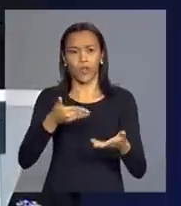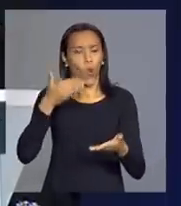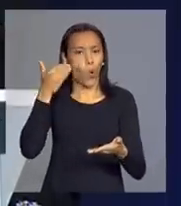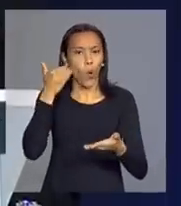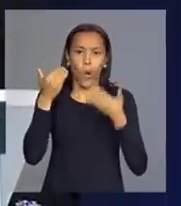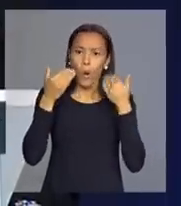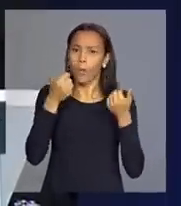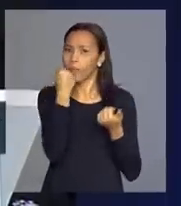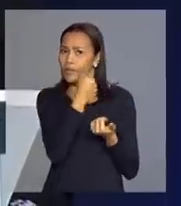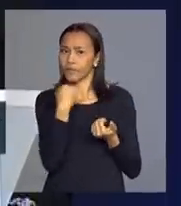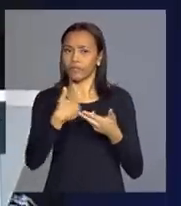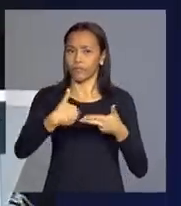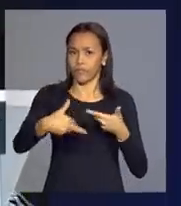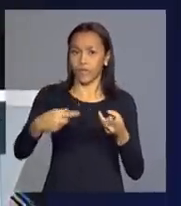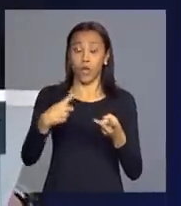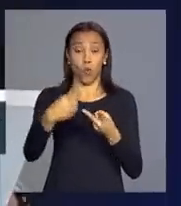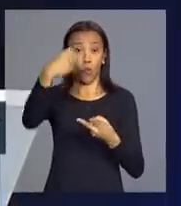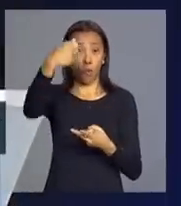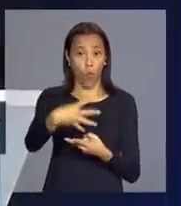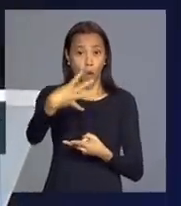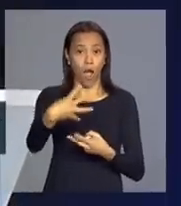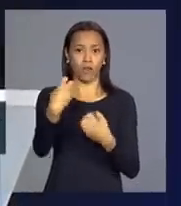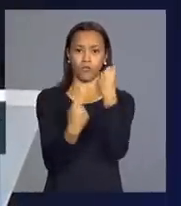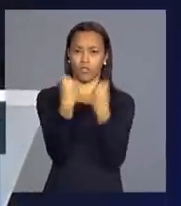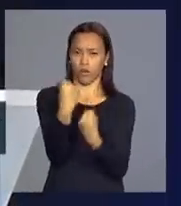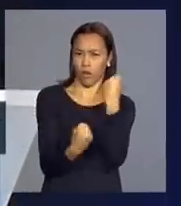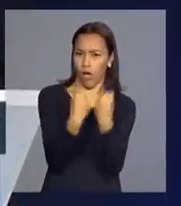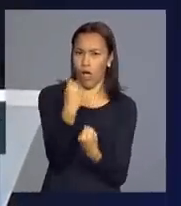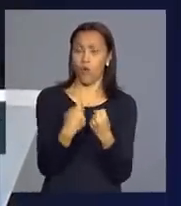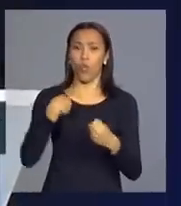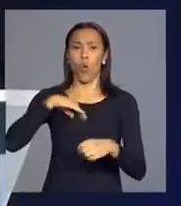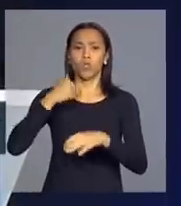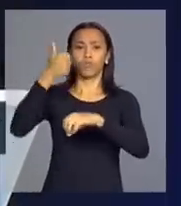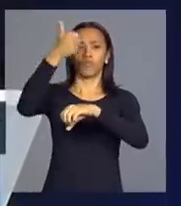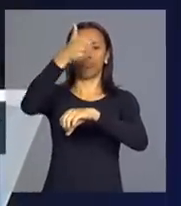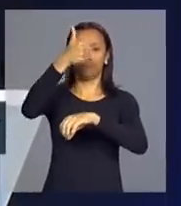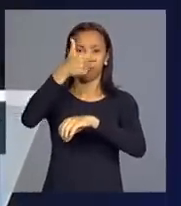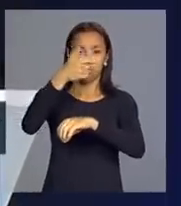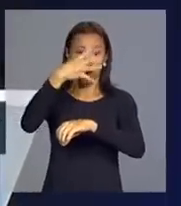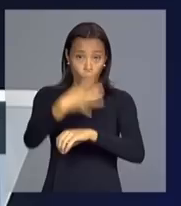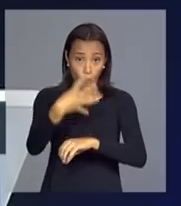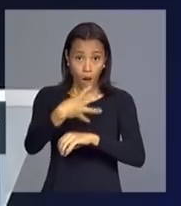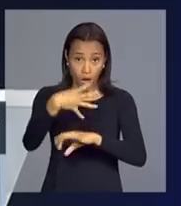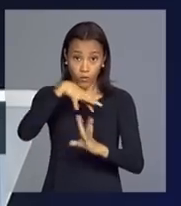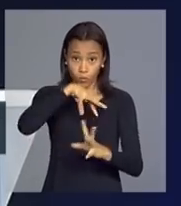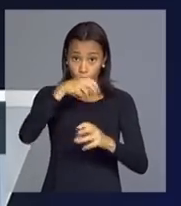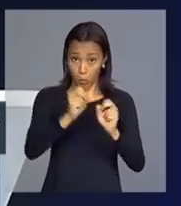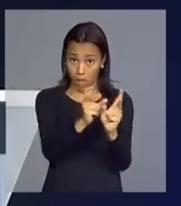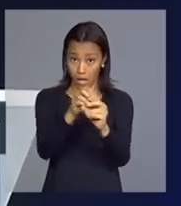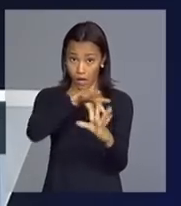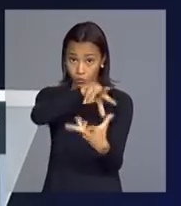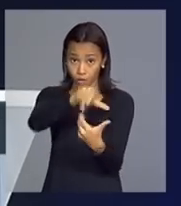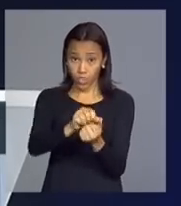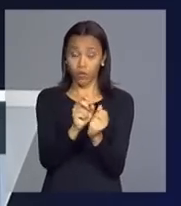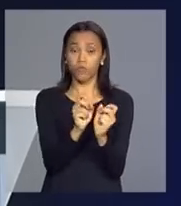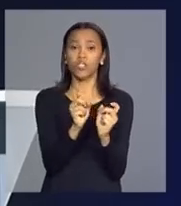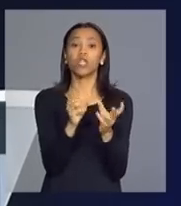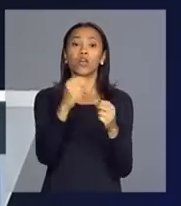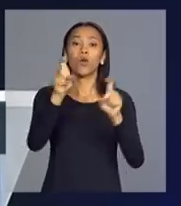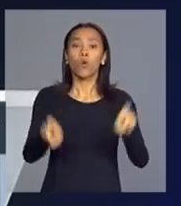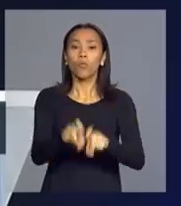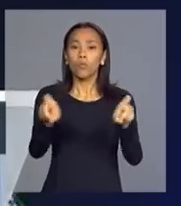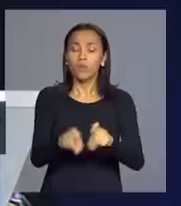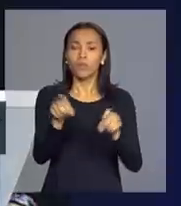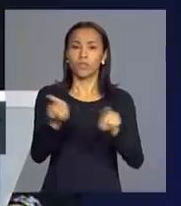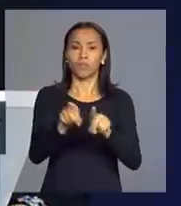o quarto maior mercado de automóveis, ocupamos a quarta posição no mercado mundial de computadores, a